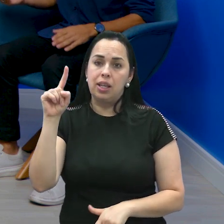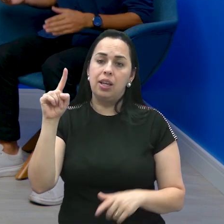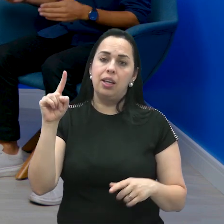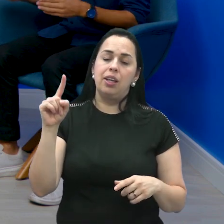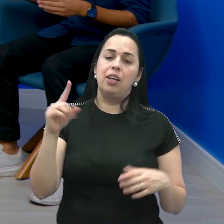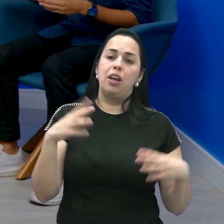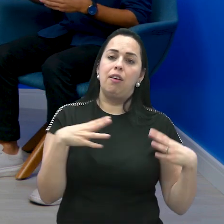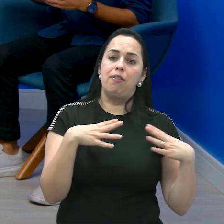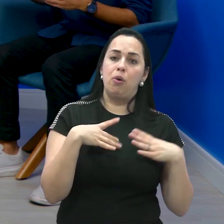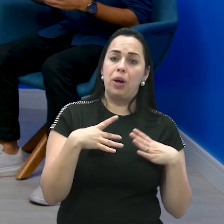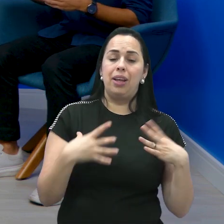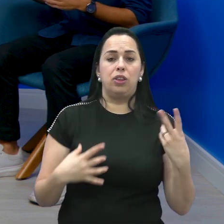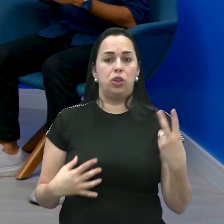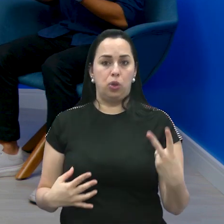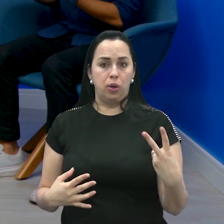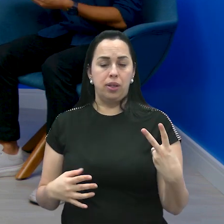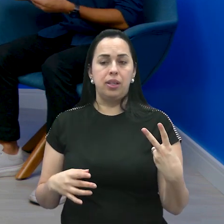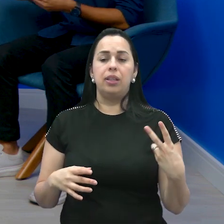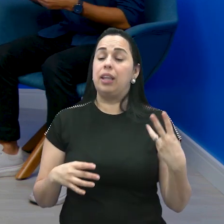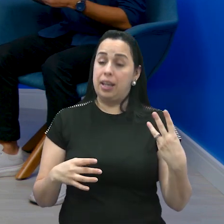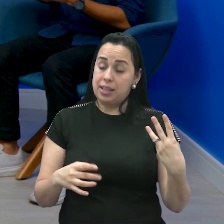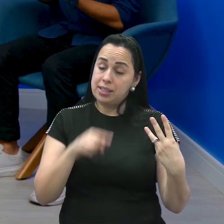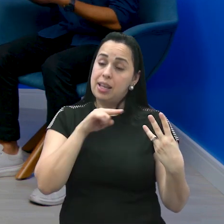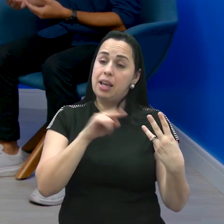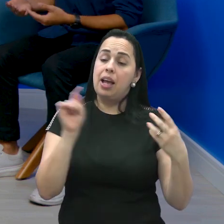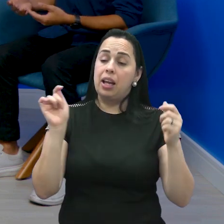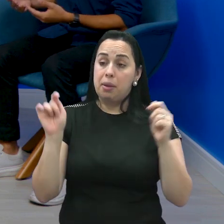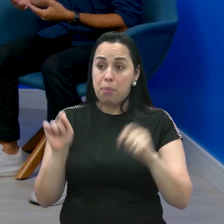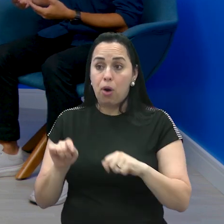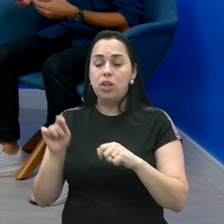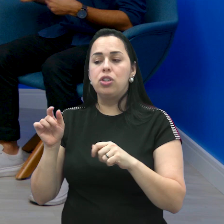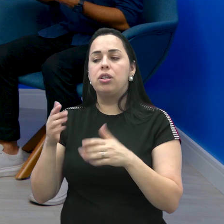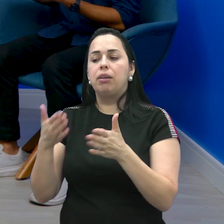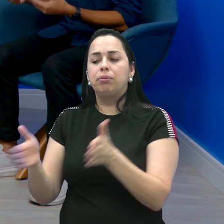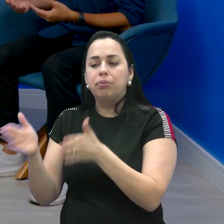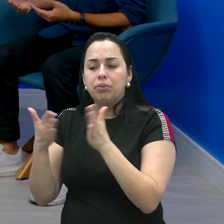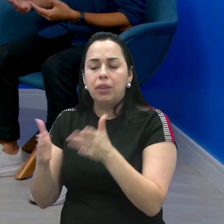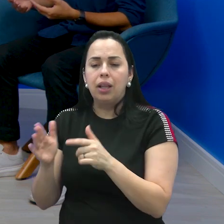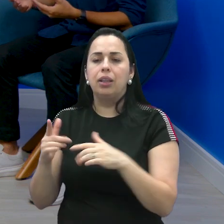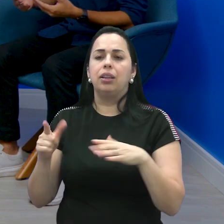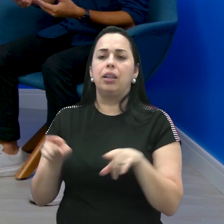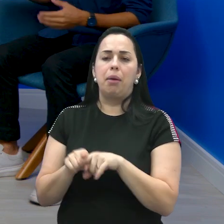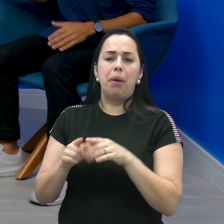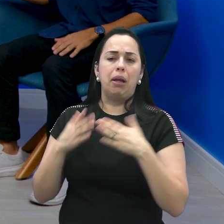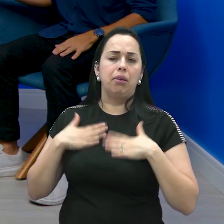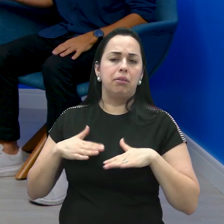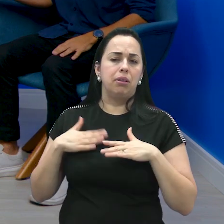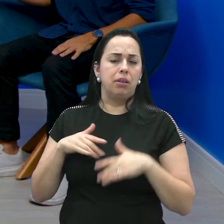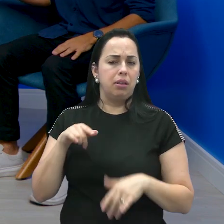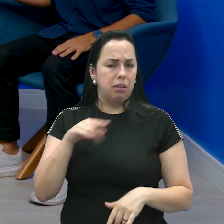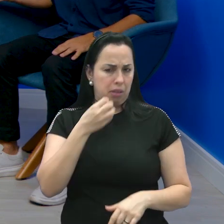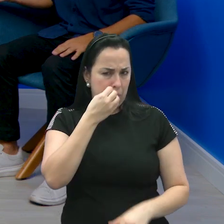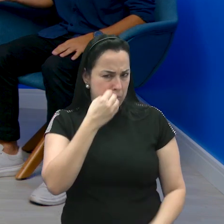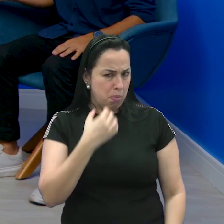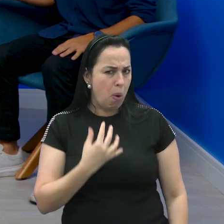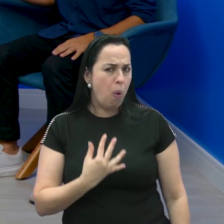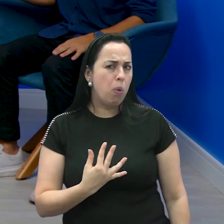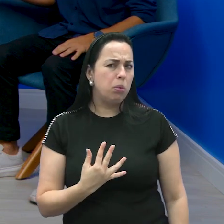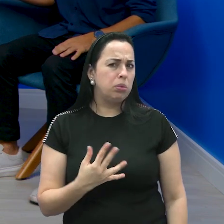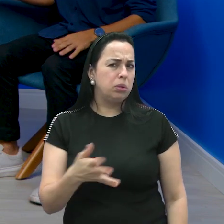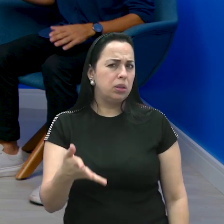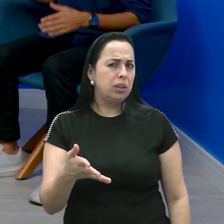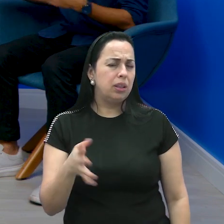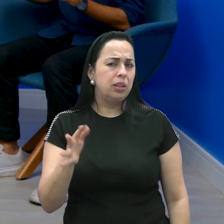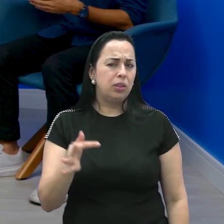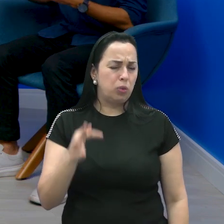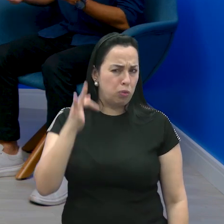Dizem aí que esse formato pode melhorar a produtividade, um maior descanso. Esse formato pode ser viável, na sua